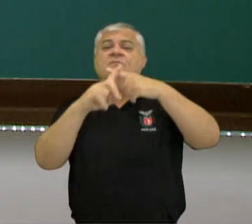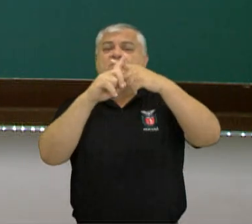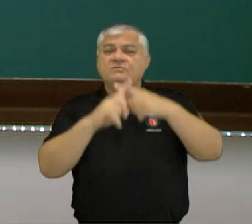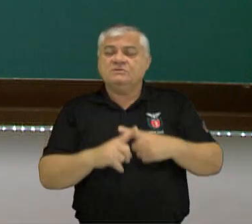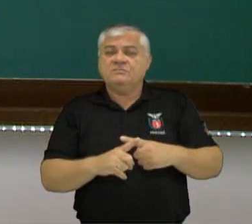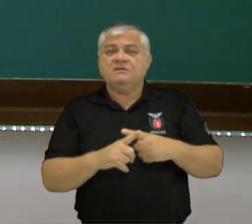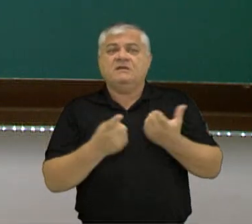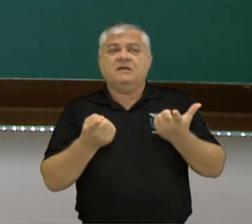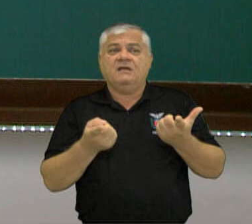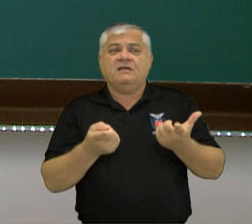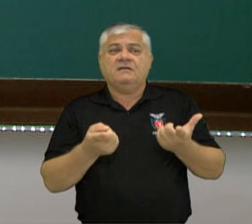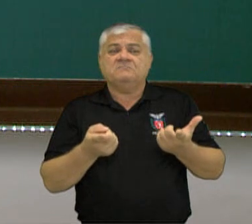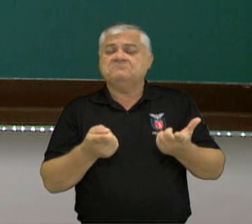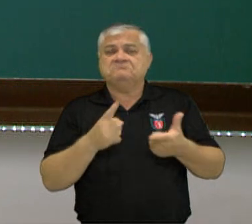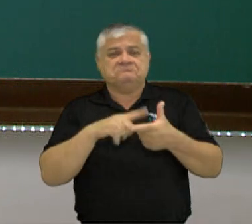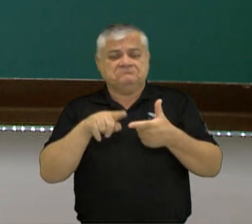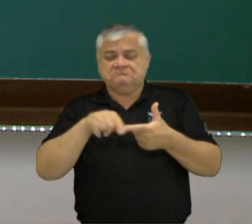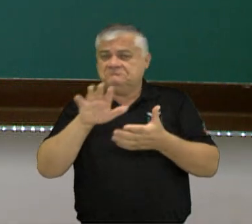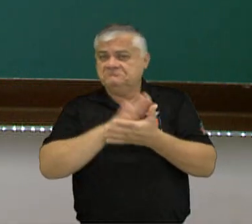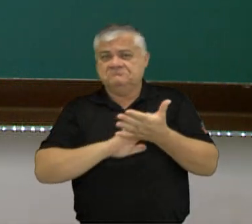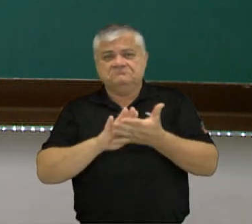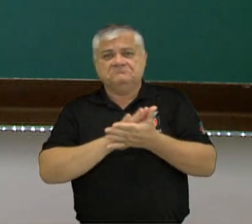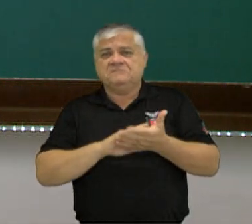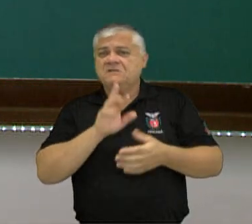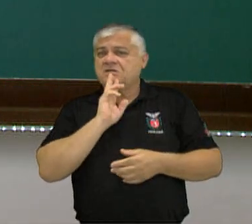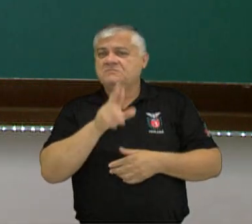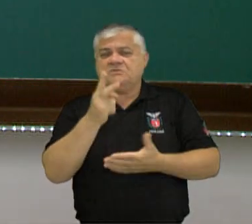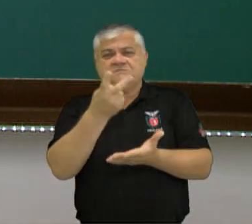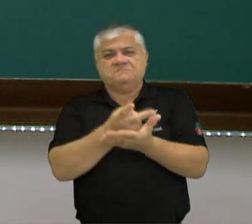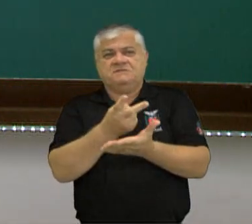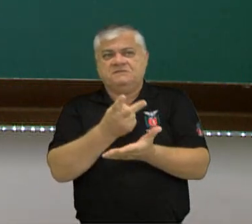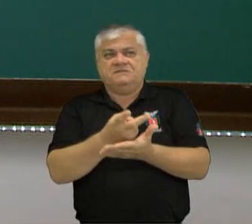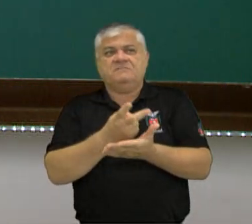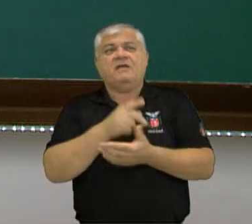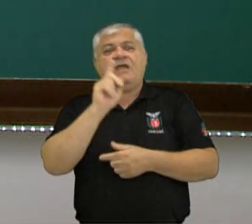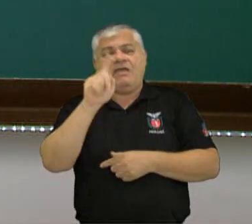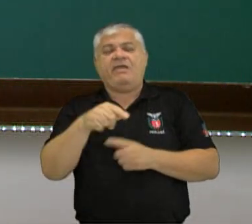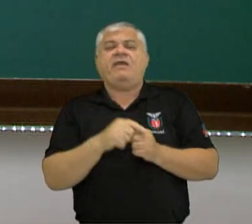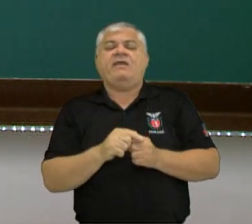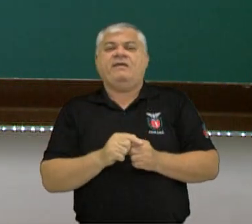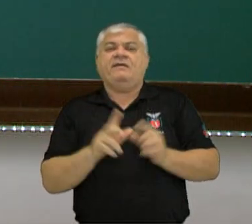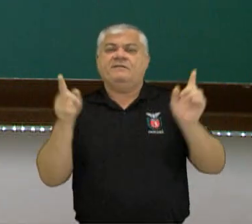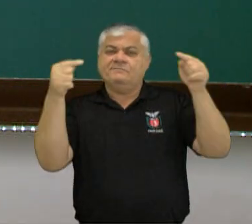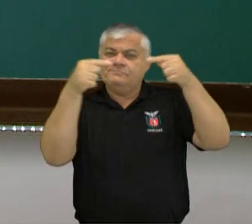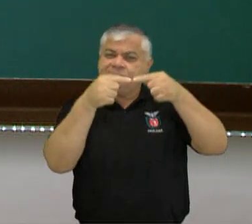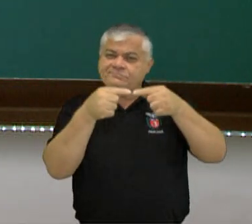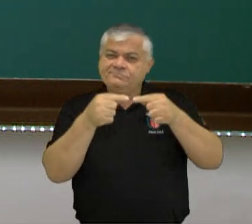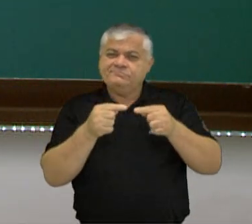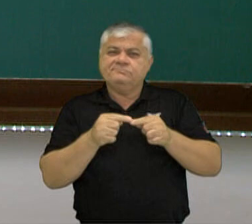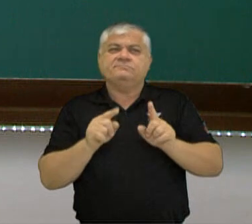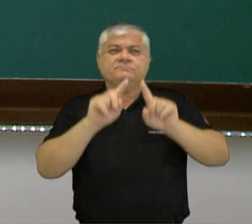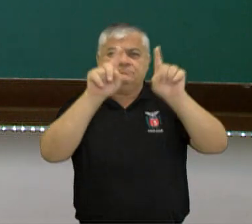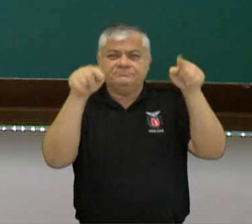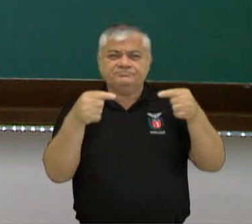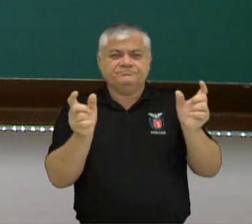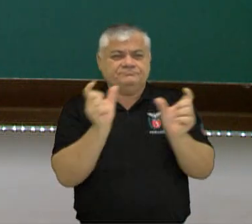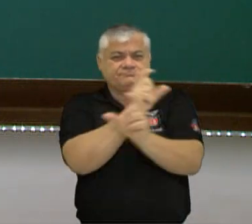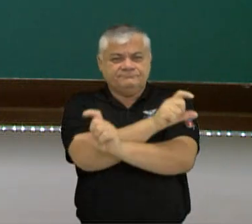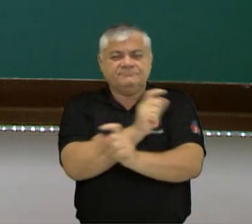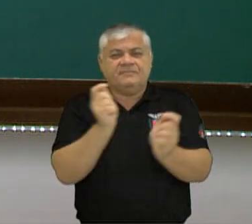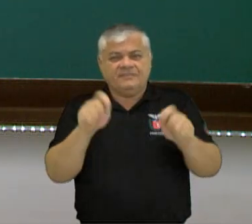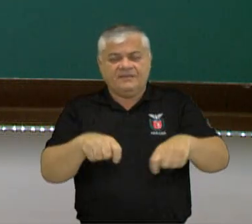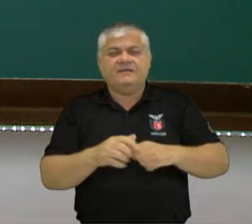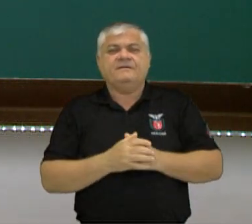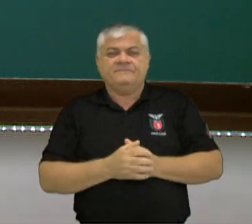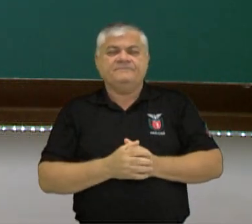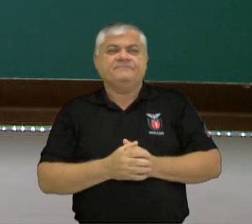que sobra, não dá problema, dá o mesmo resultado. E essa é a propriedade associativa. Eu posso associar as